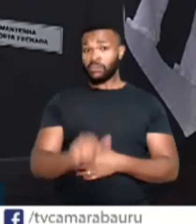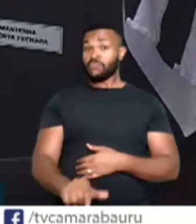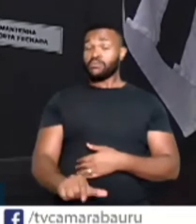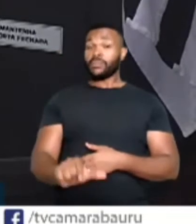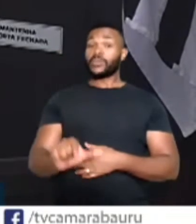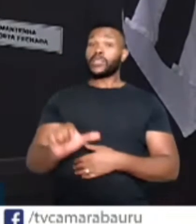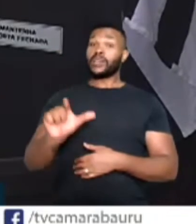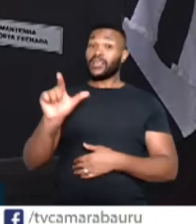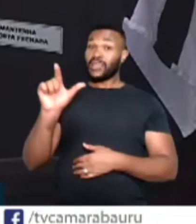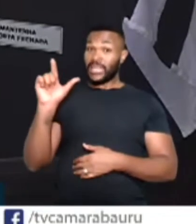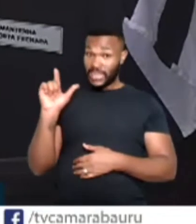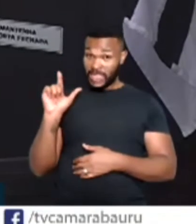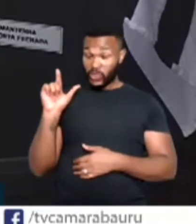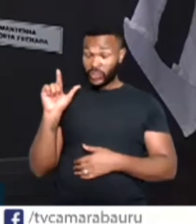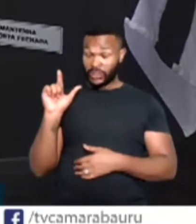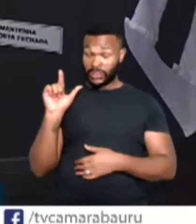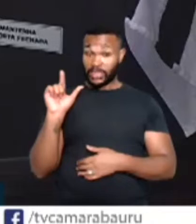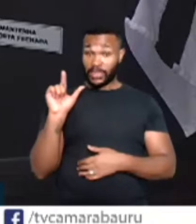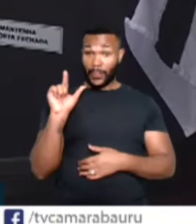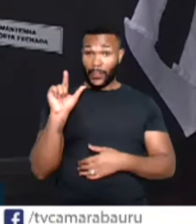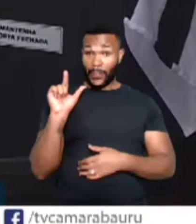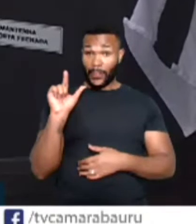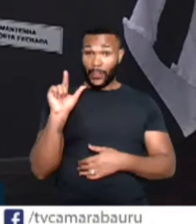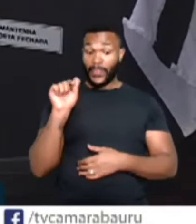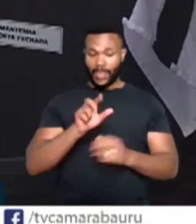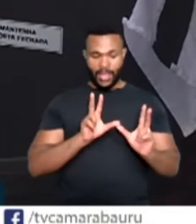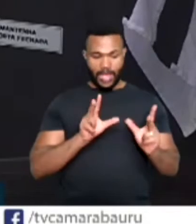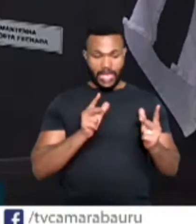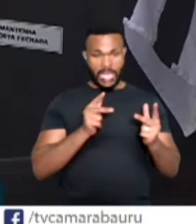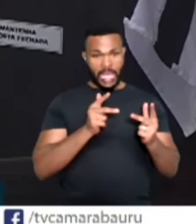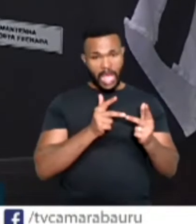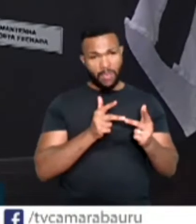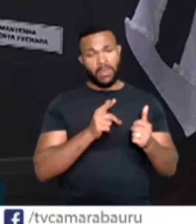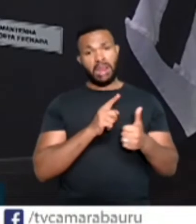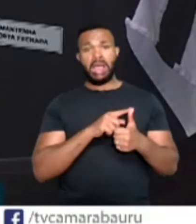antes que a Câmara, um dia sim, um dia não,